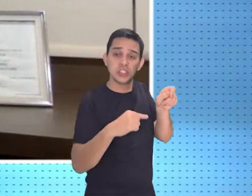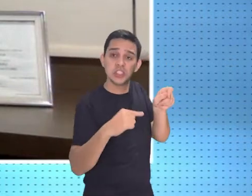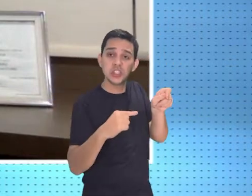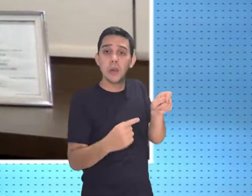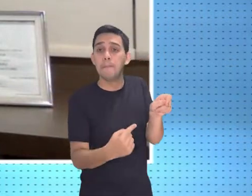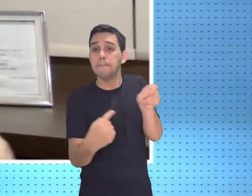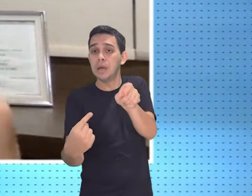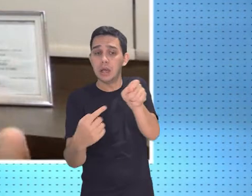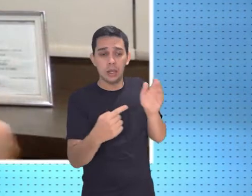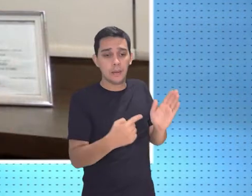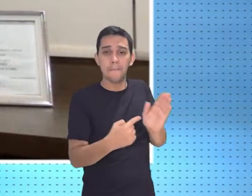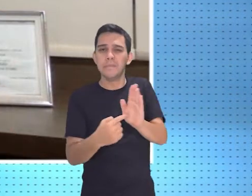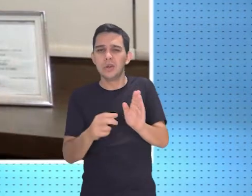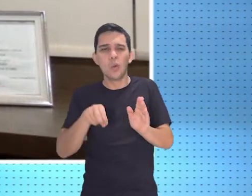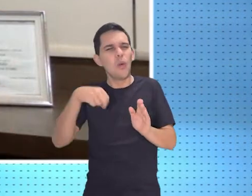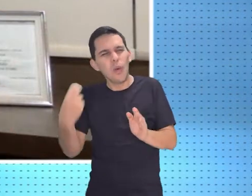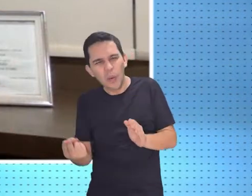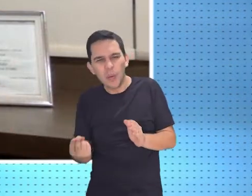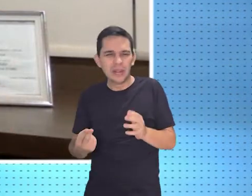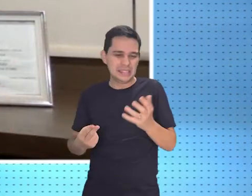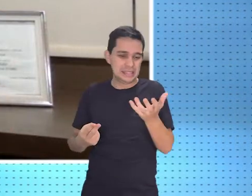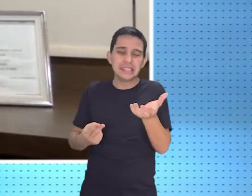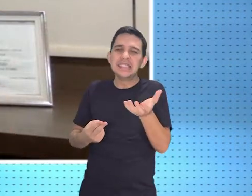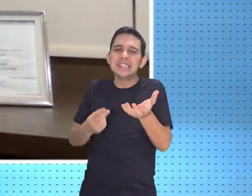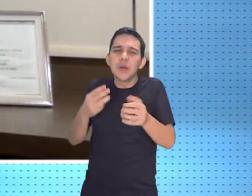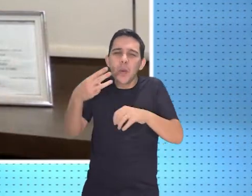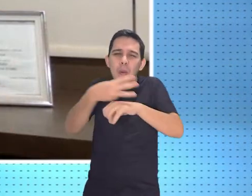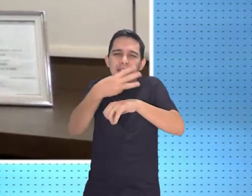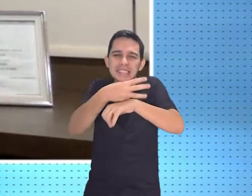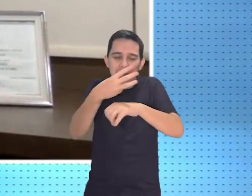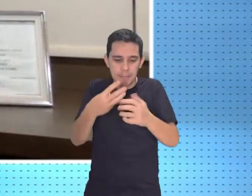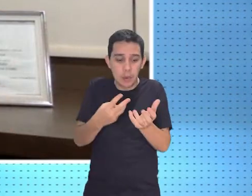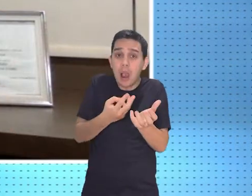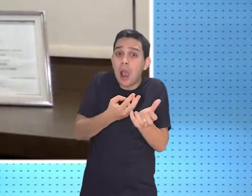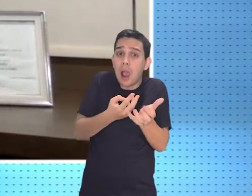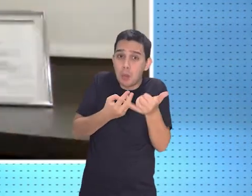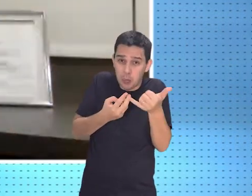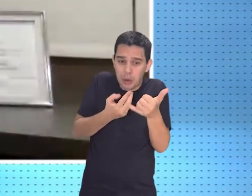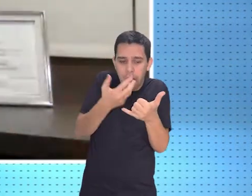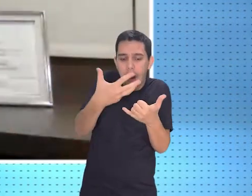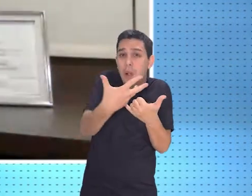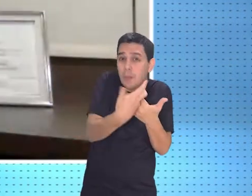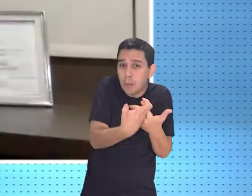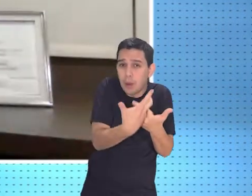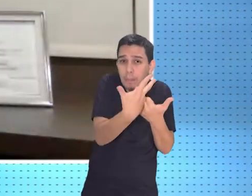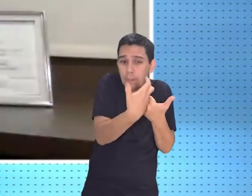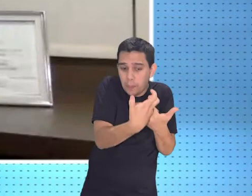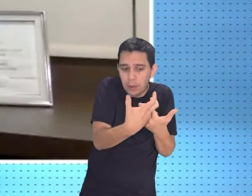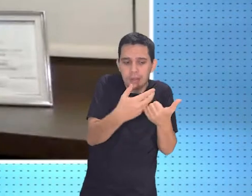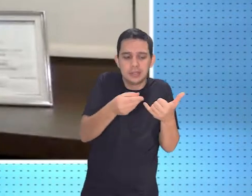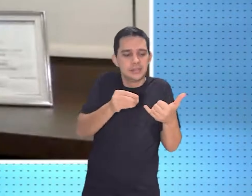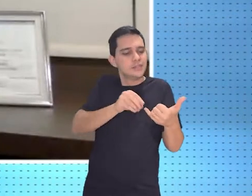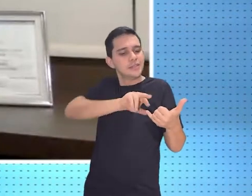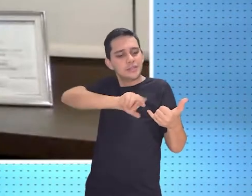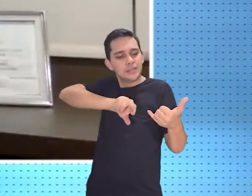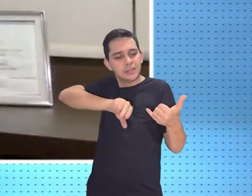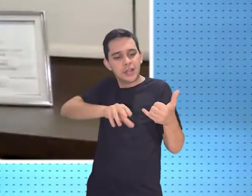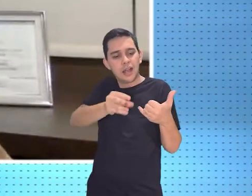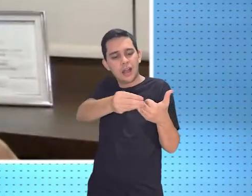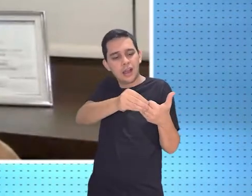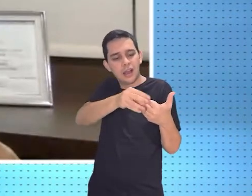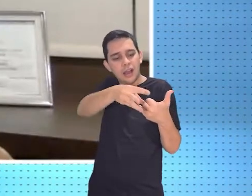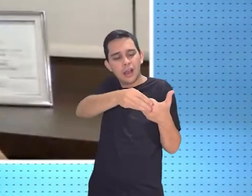exemplo, é feito através de um print de uma conversa do WhatsApp, que tem sido bastante utilizado na Justiça do Trabalho, ou até mesmo